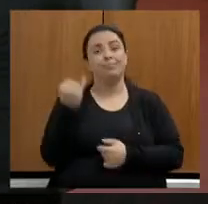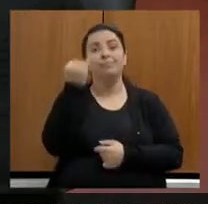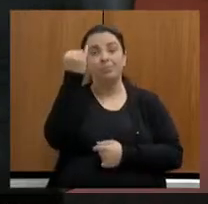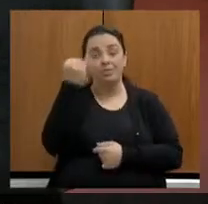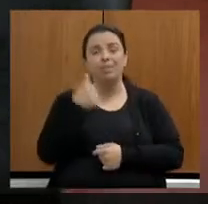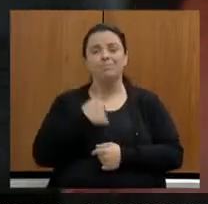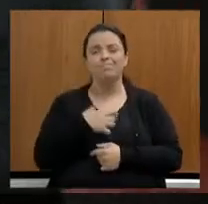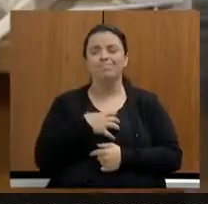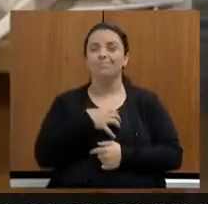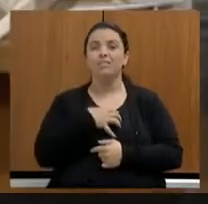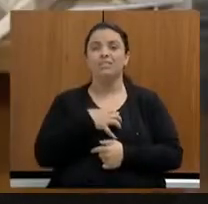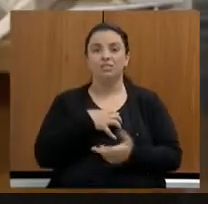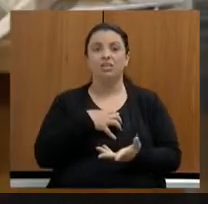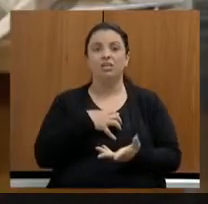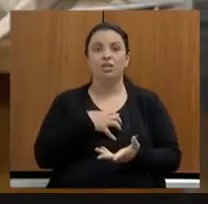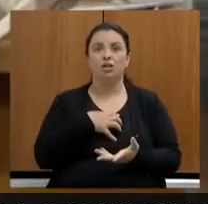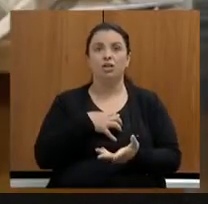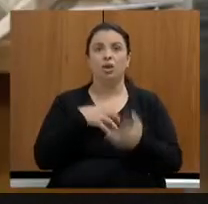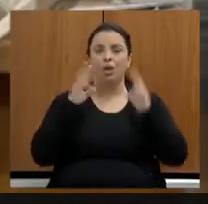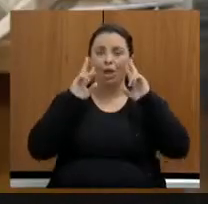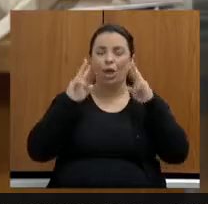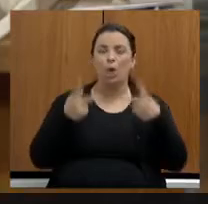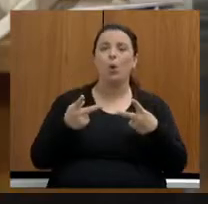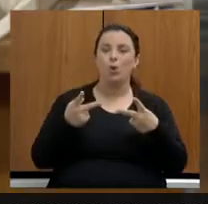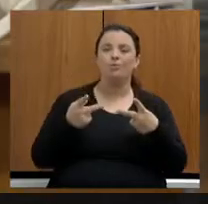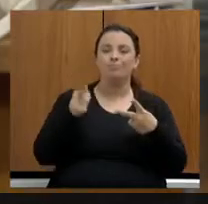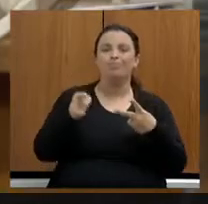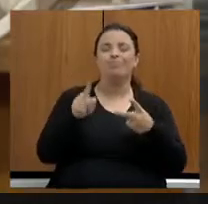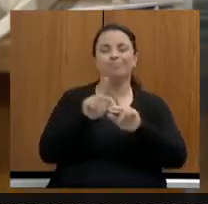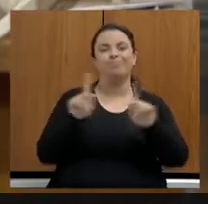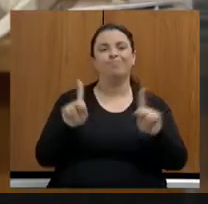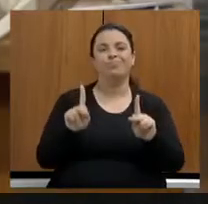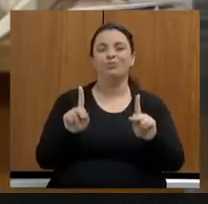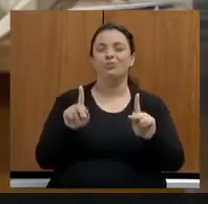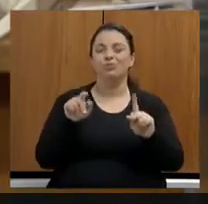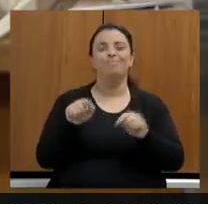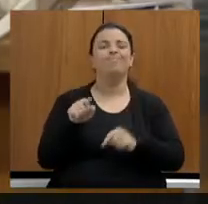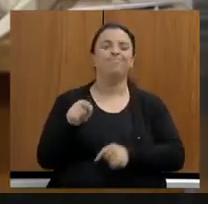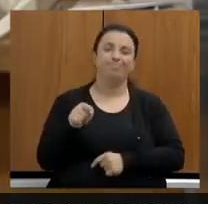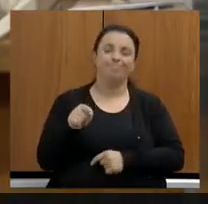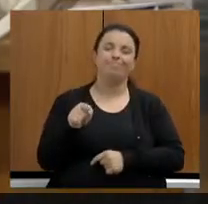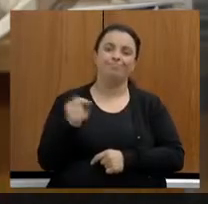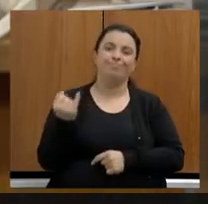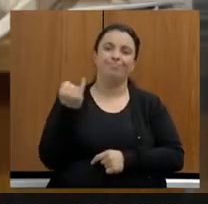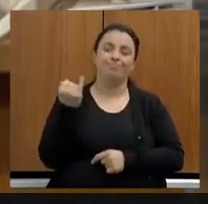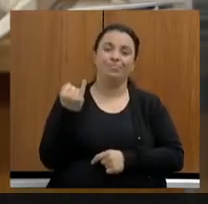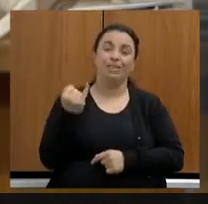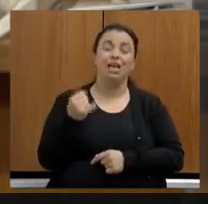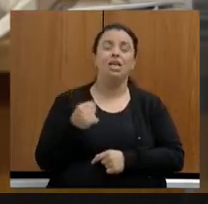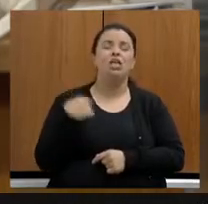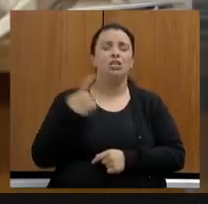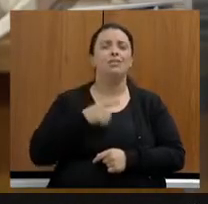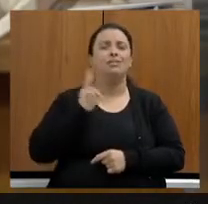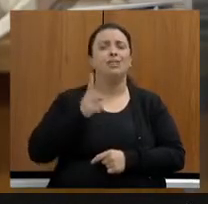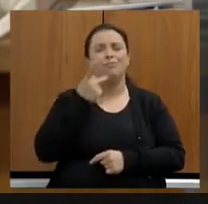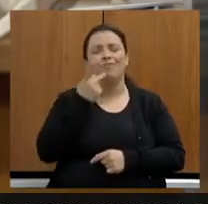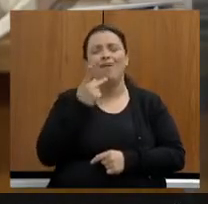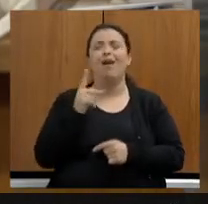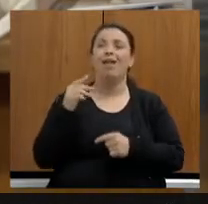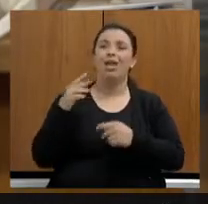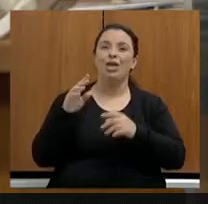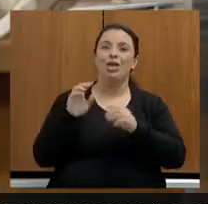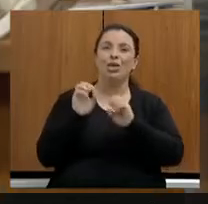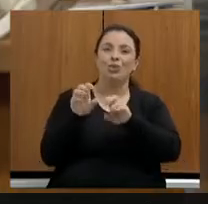para mim reconhecimento de professor e a gente sempre fala que educação a coisa mais importante que existe